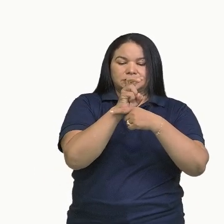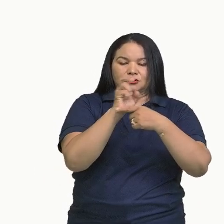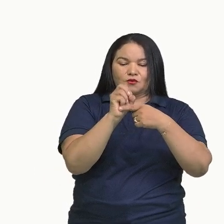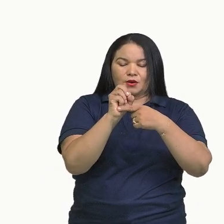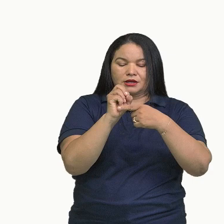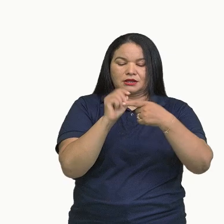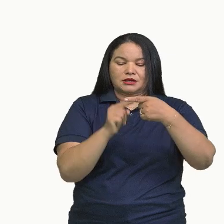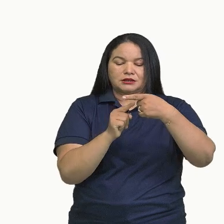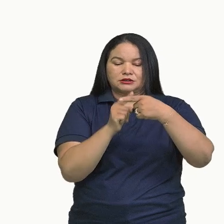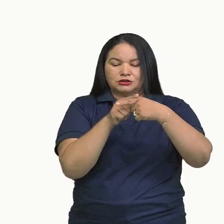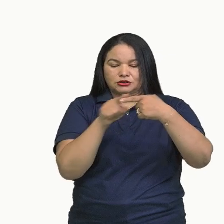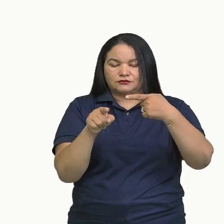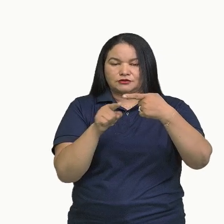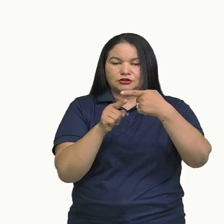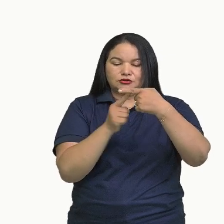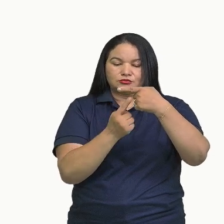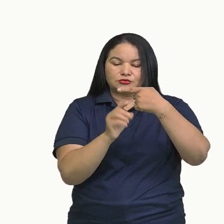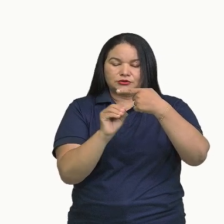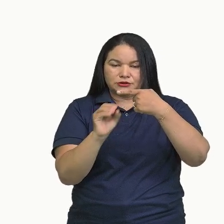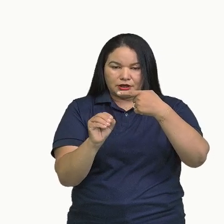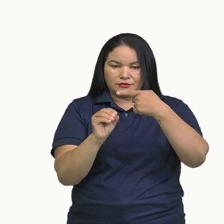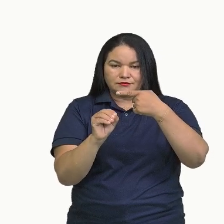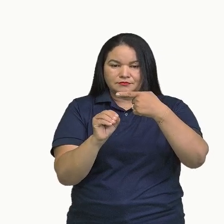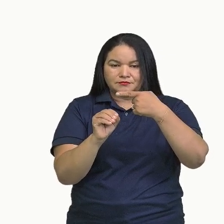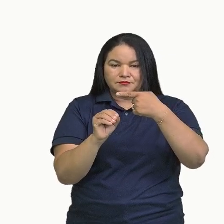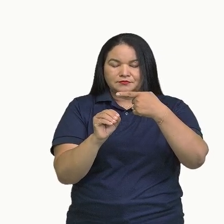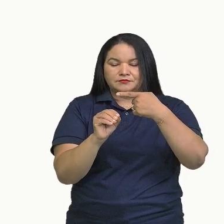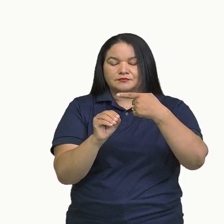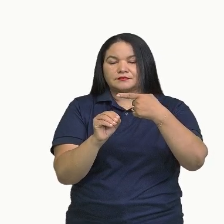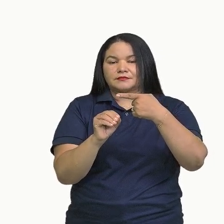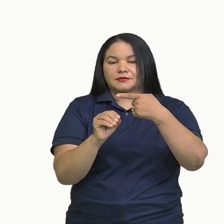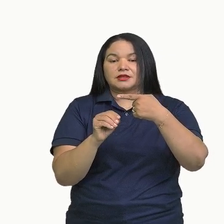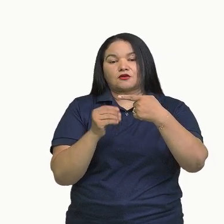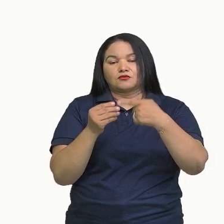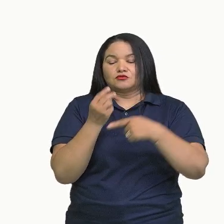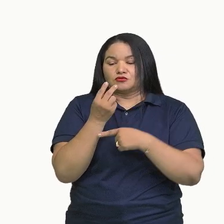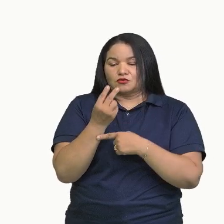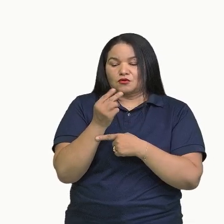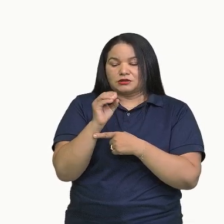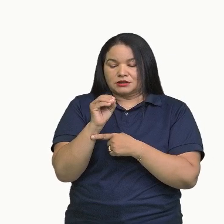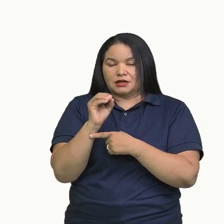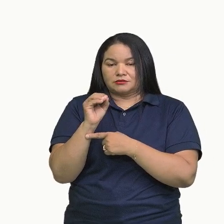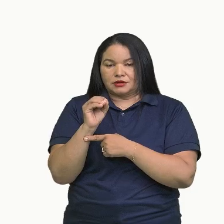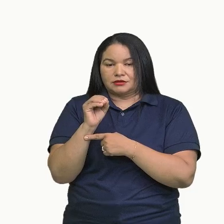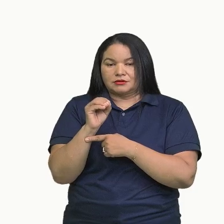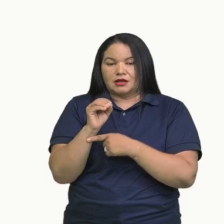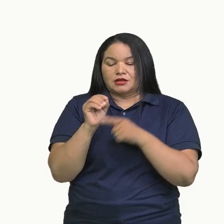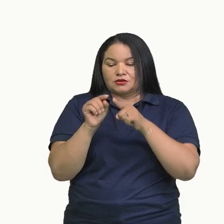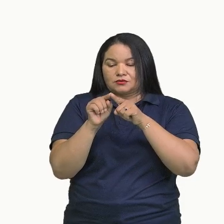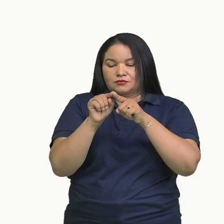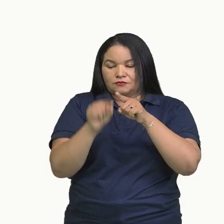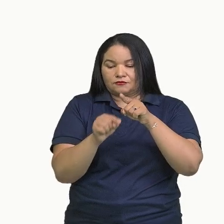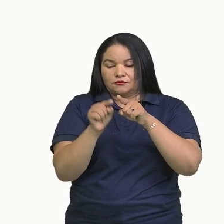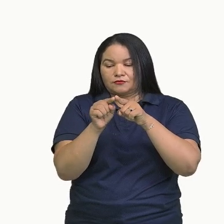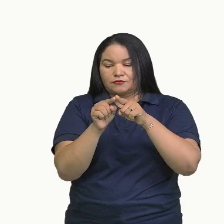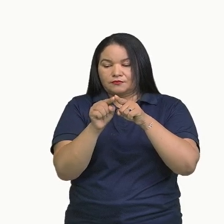Se tem dois zeros, dois números após a vírgula. Então, se você tem, deixa eu colocar bem